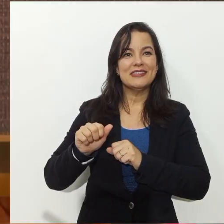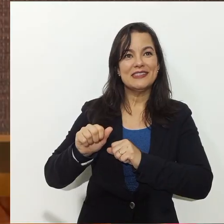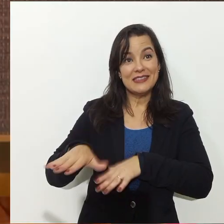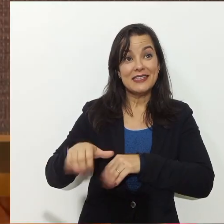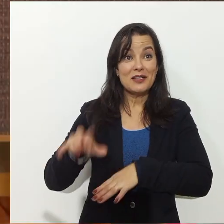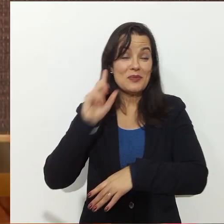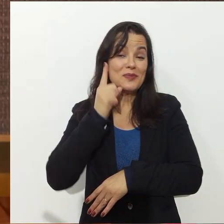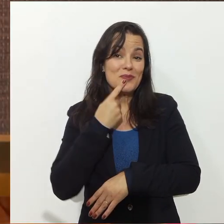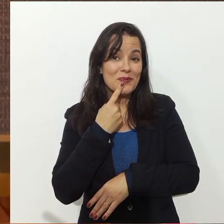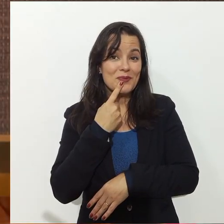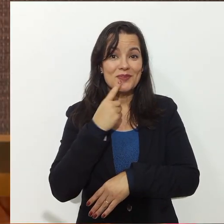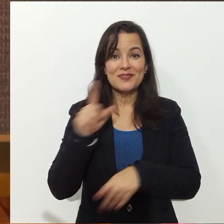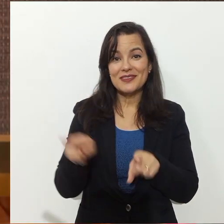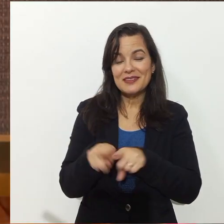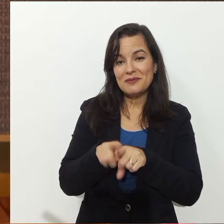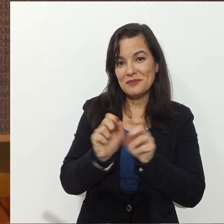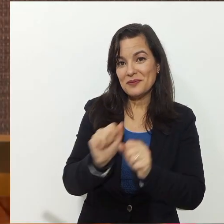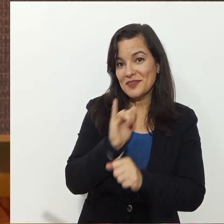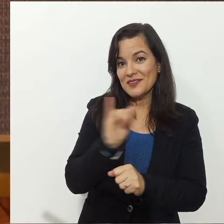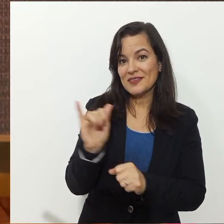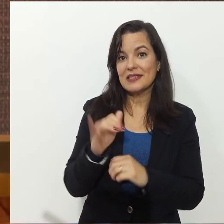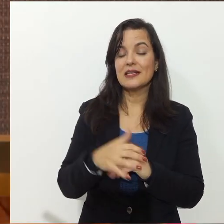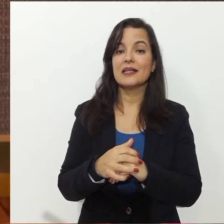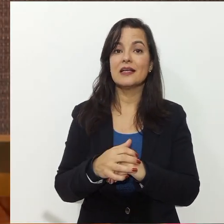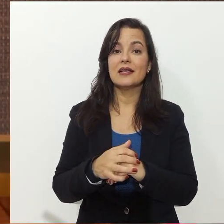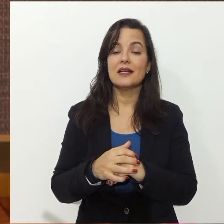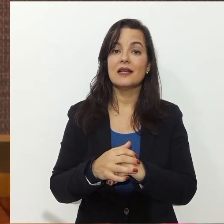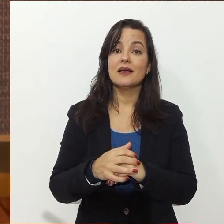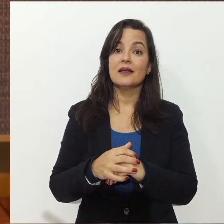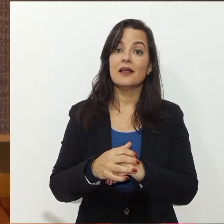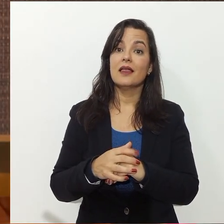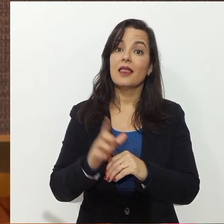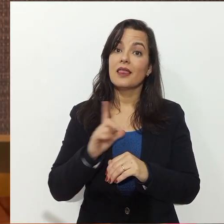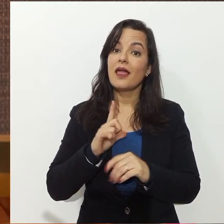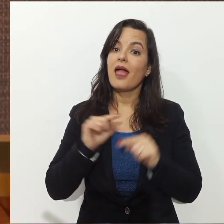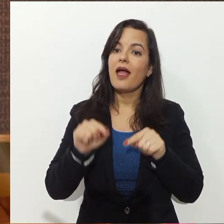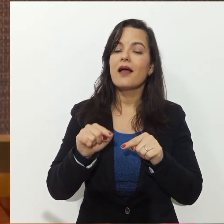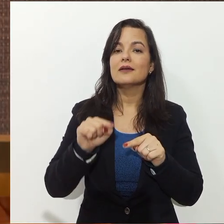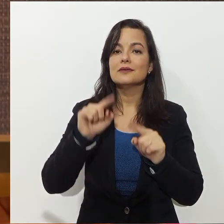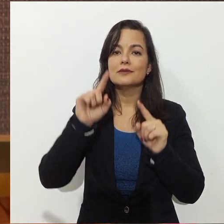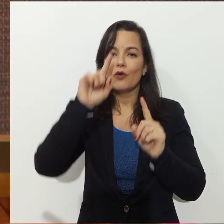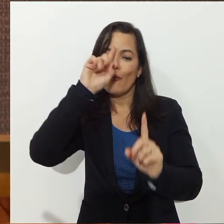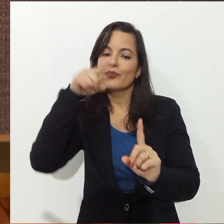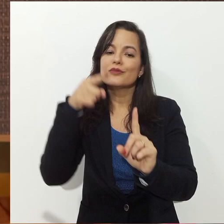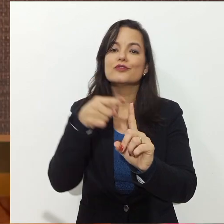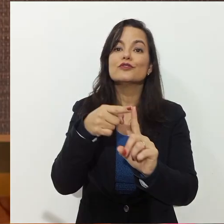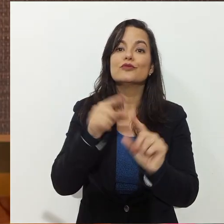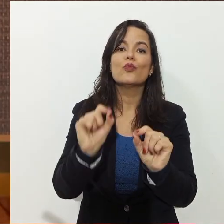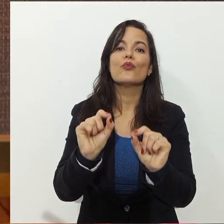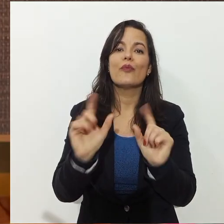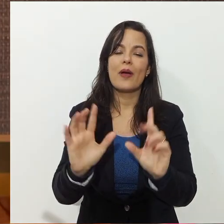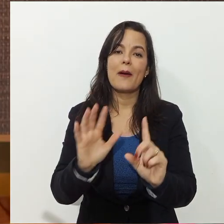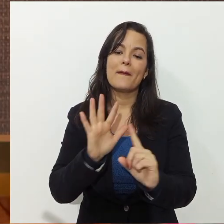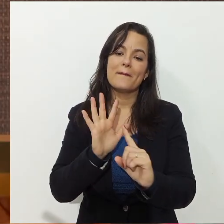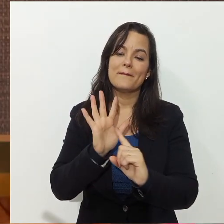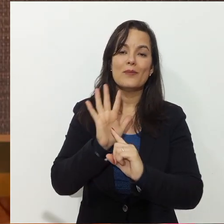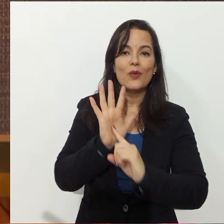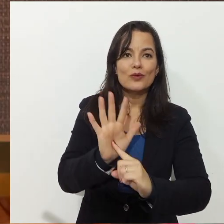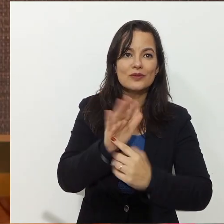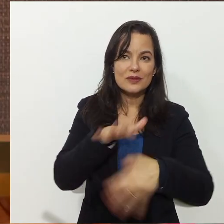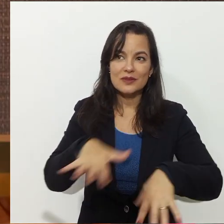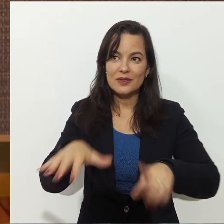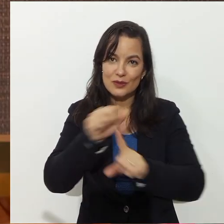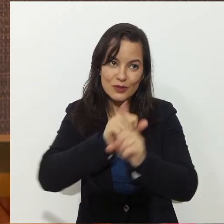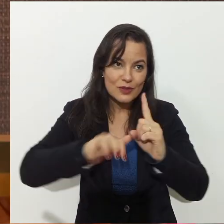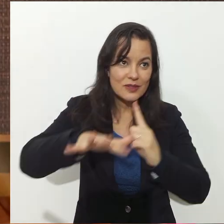com essa perspectiva de mostrar para a sociedade que existe uma comunidade que interage